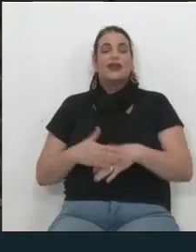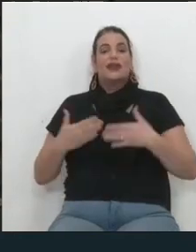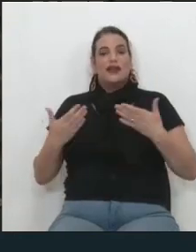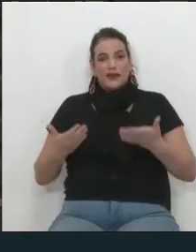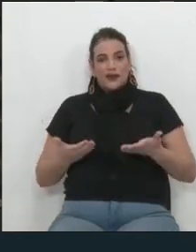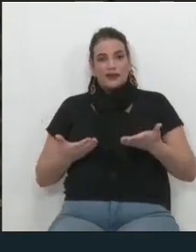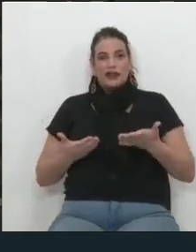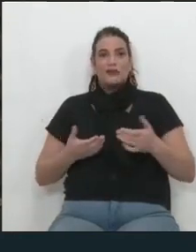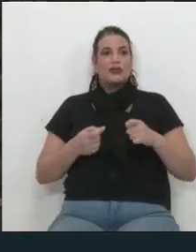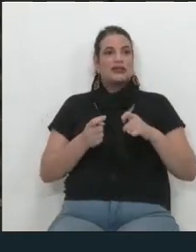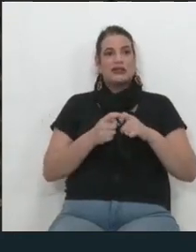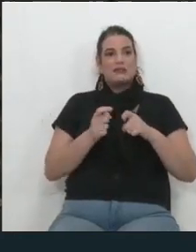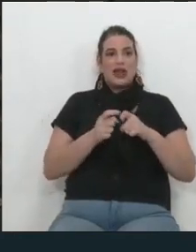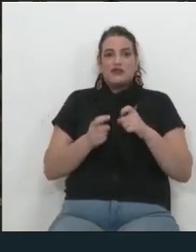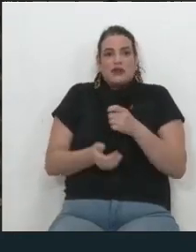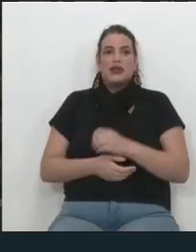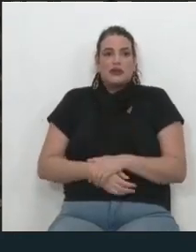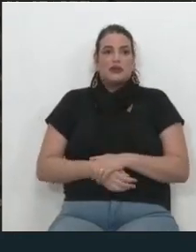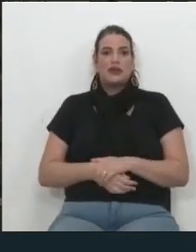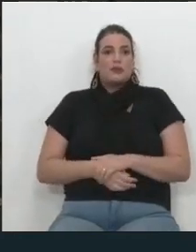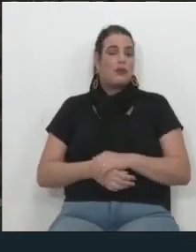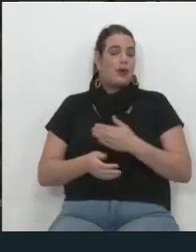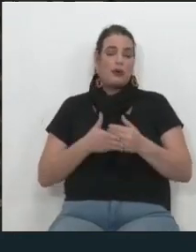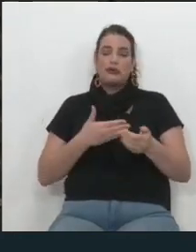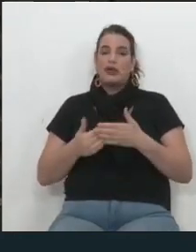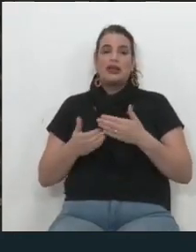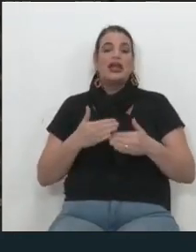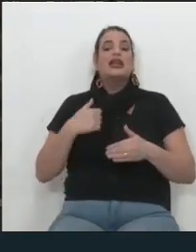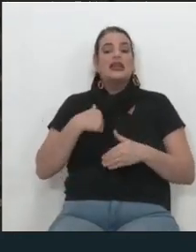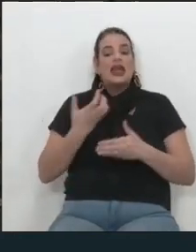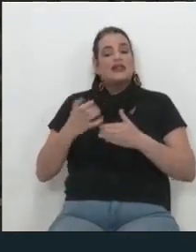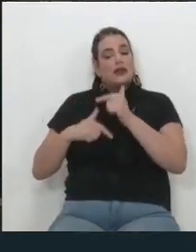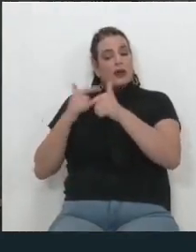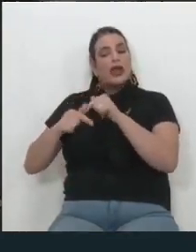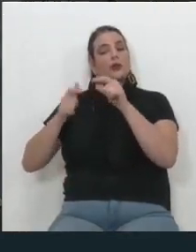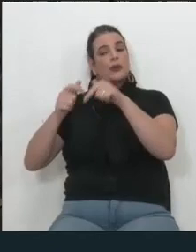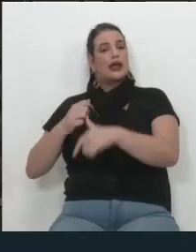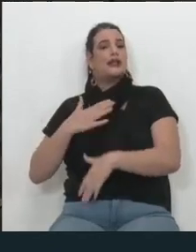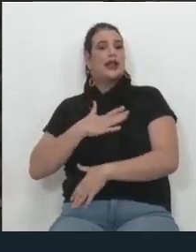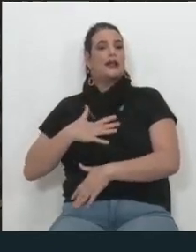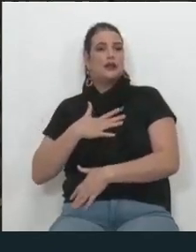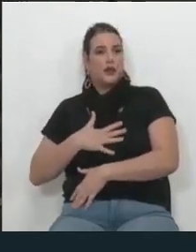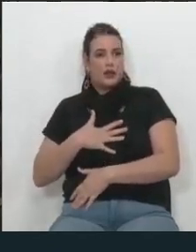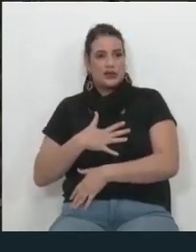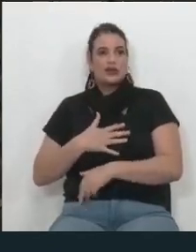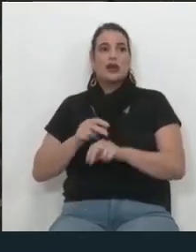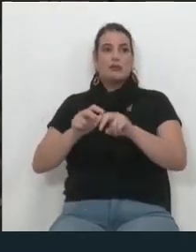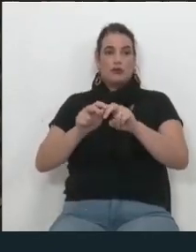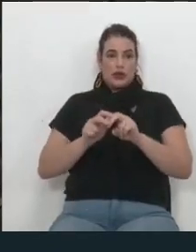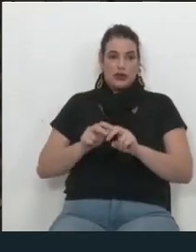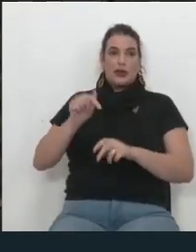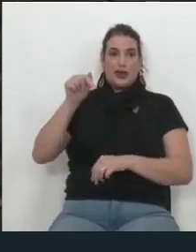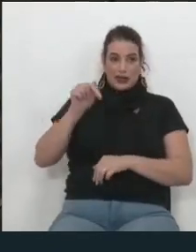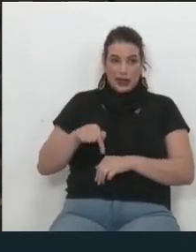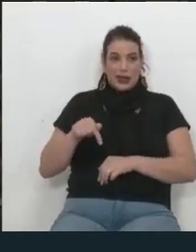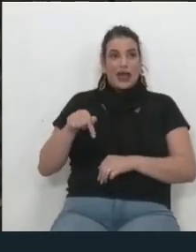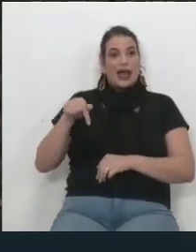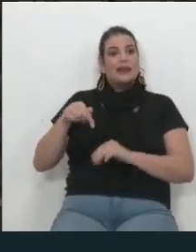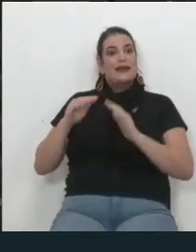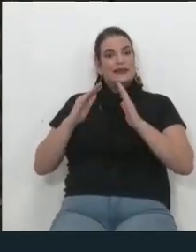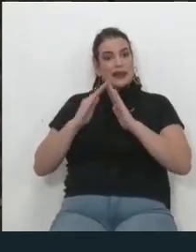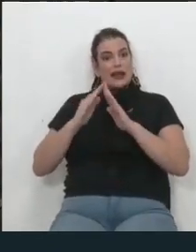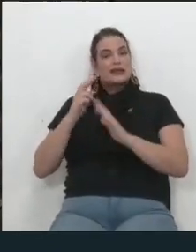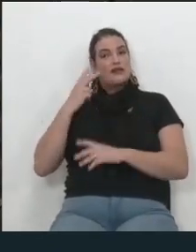para esses médicos, eles não se importam. Eles querem trabalhar onde é conveniente. Por isso que eu acho que essa casa, nós vereadores,